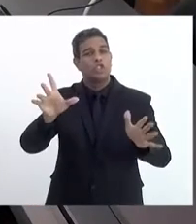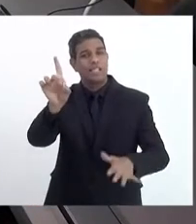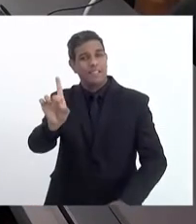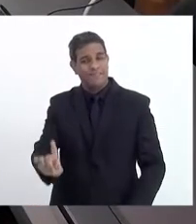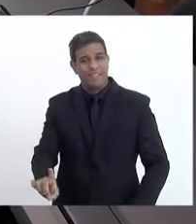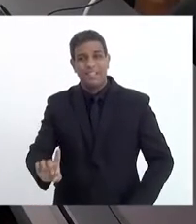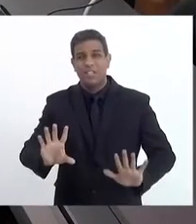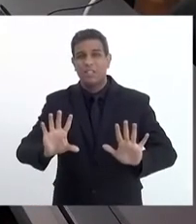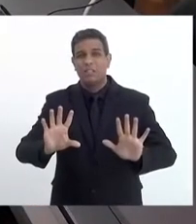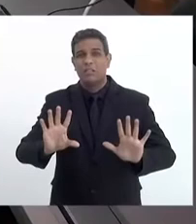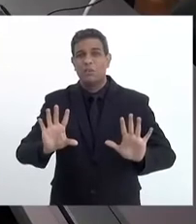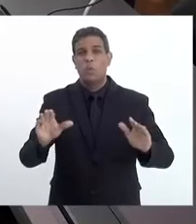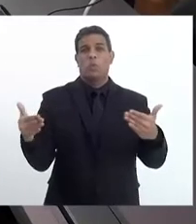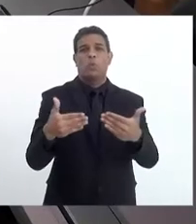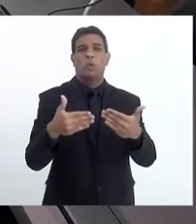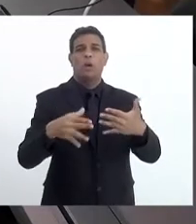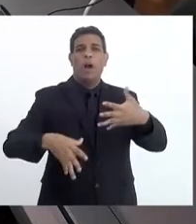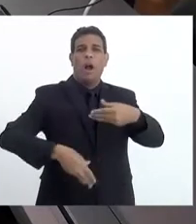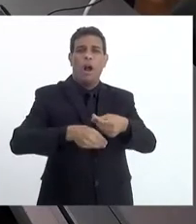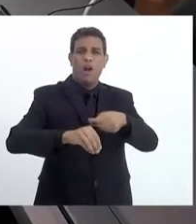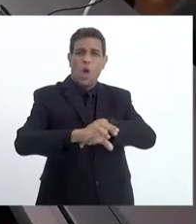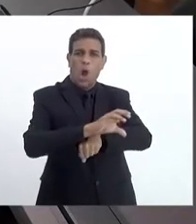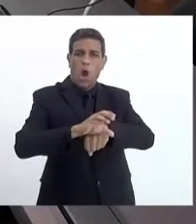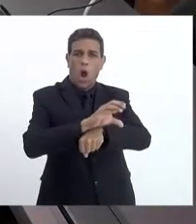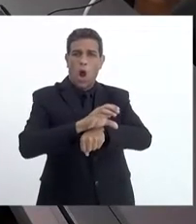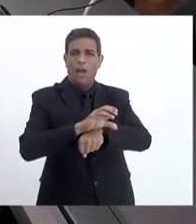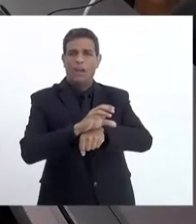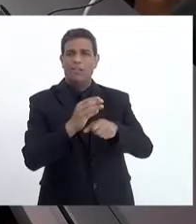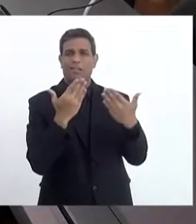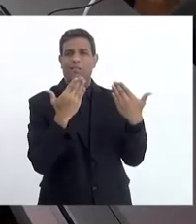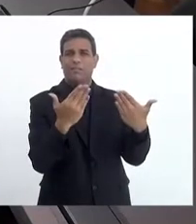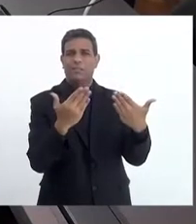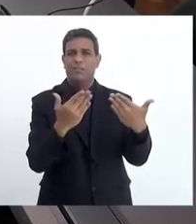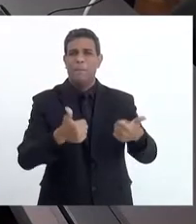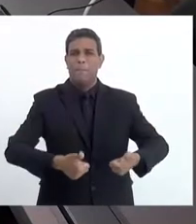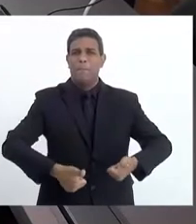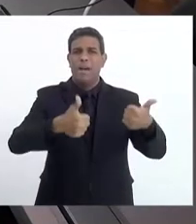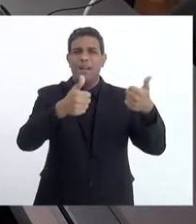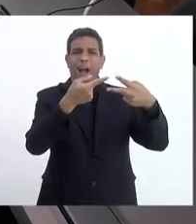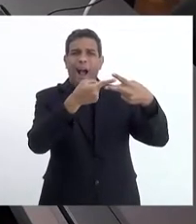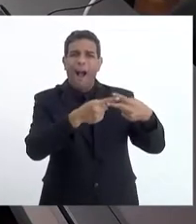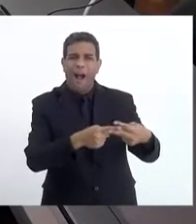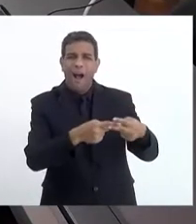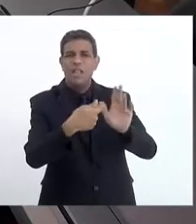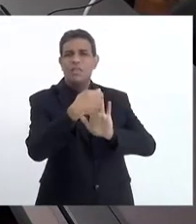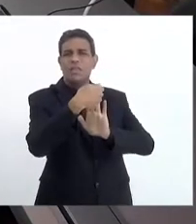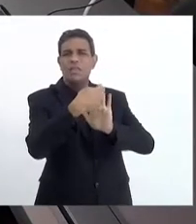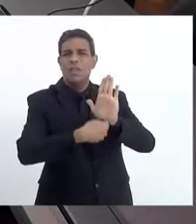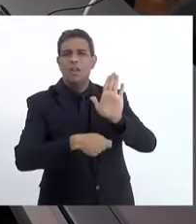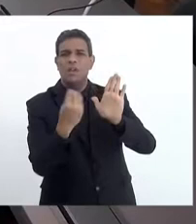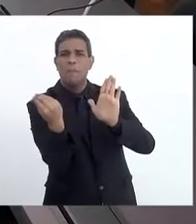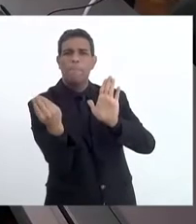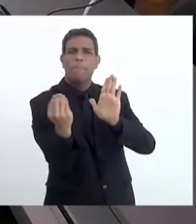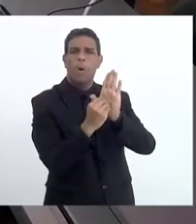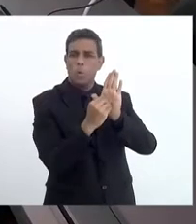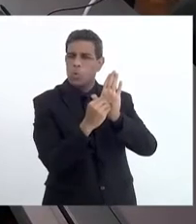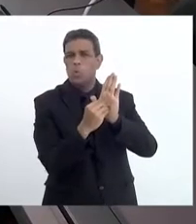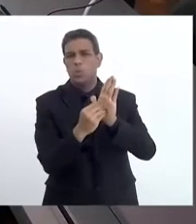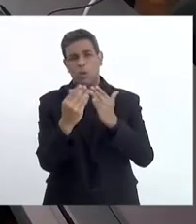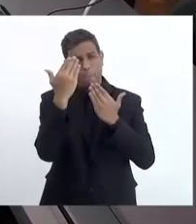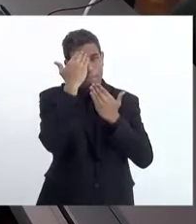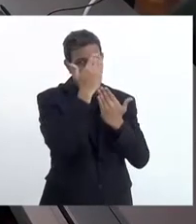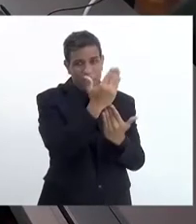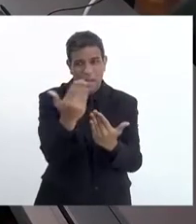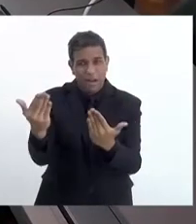só propor uma constitucionalidade com emenda para fazer ajuste de texto, porque... Obrigado,